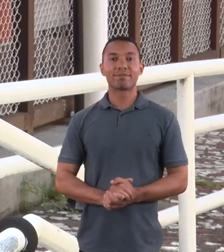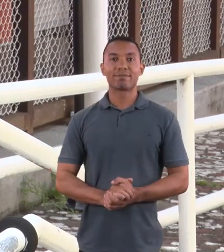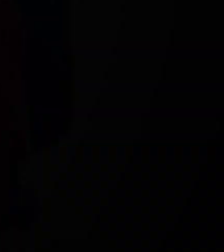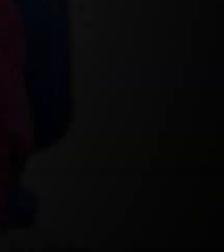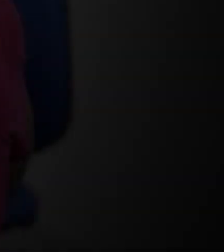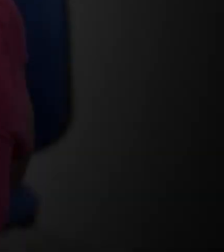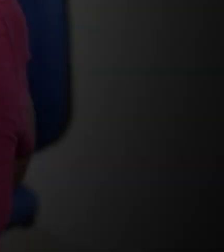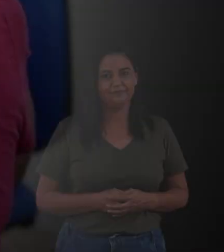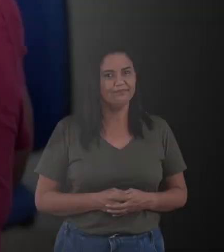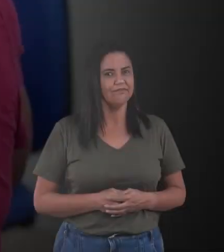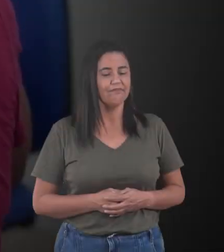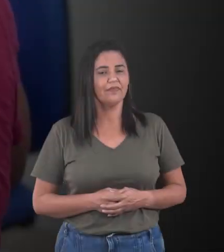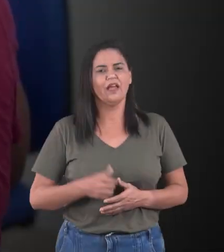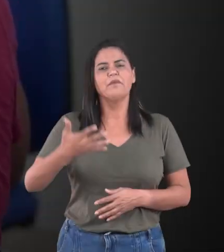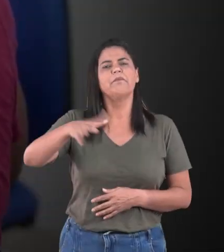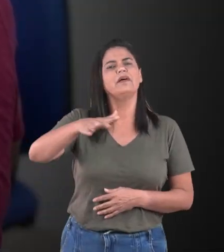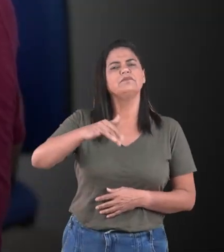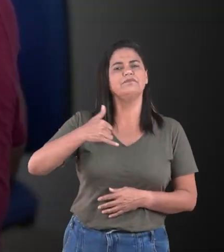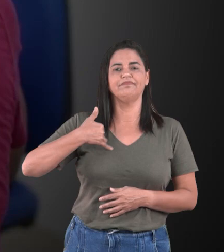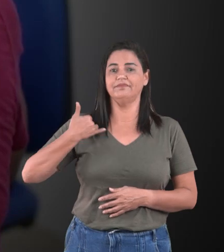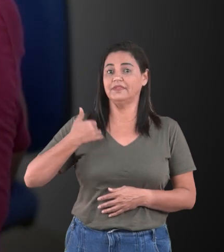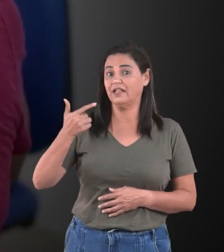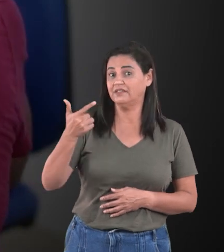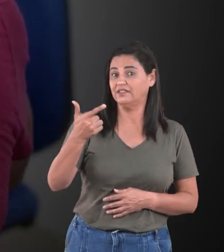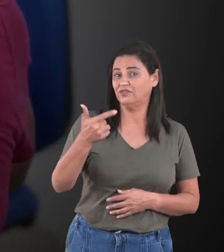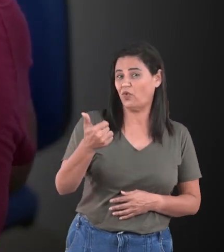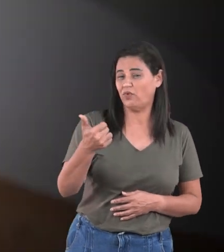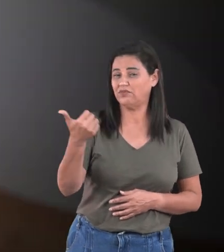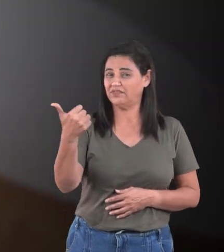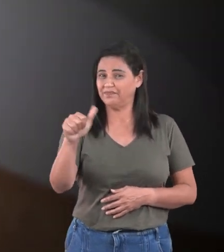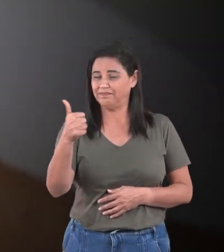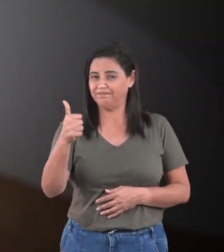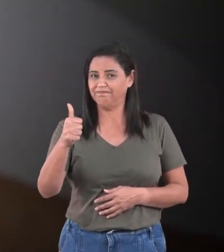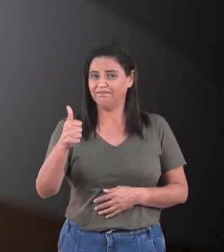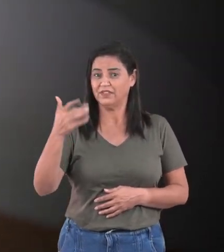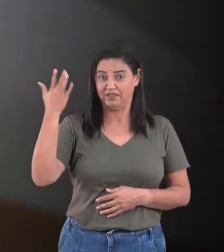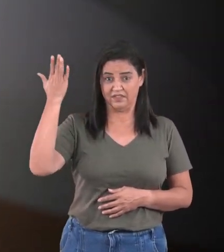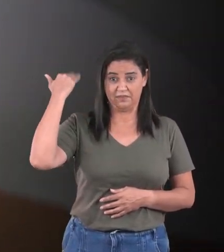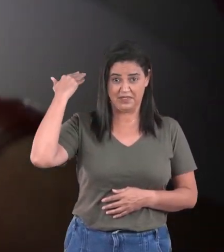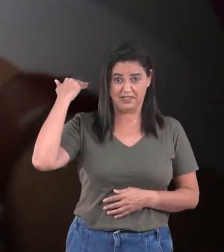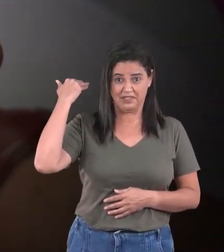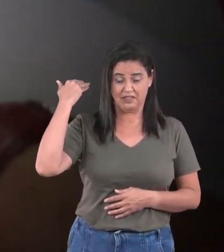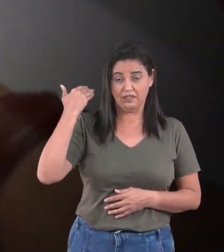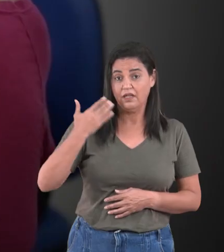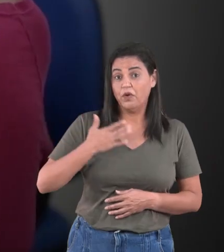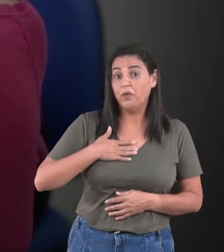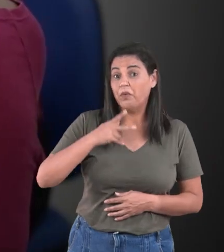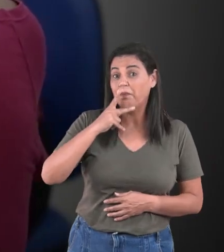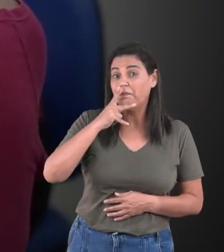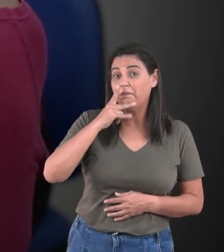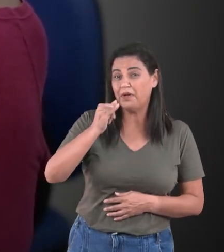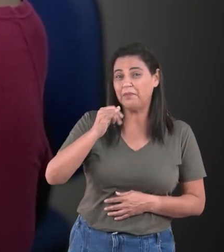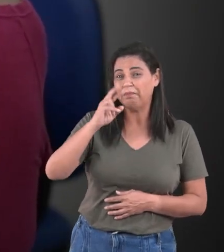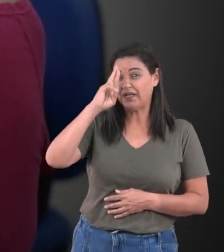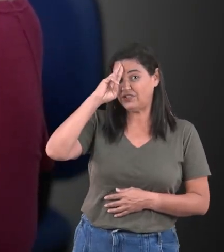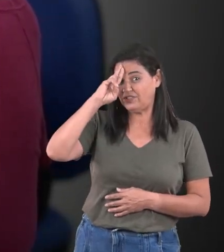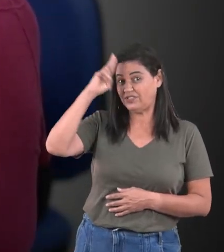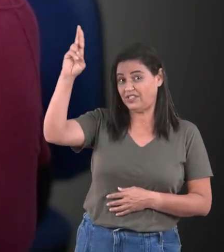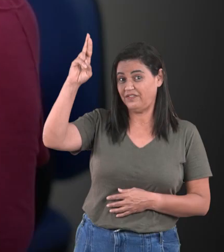Estado. Eu tinha uns 12 a 12 anos. Assim, meu pai tinha muito